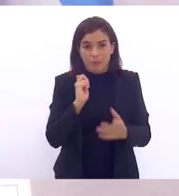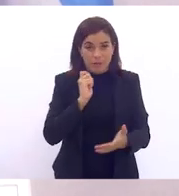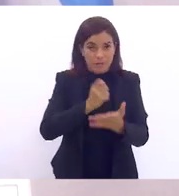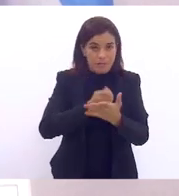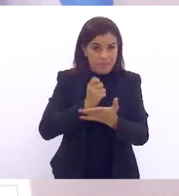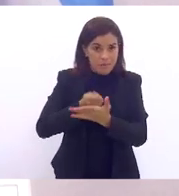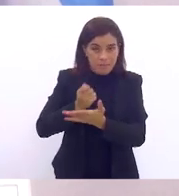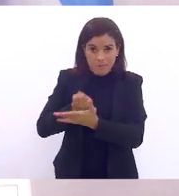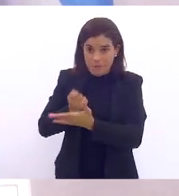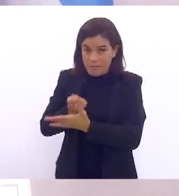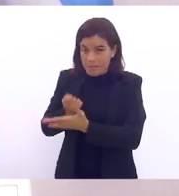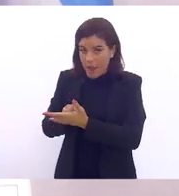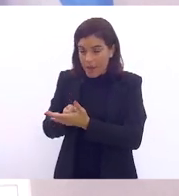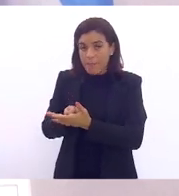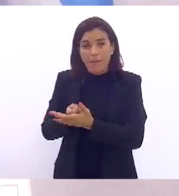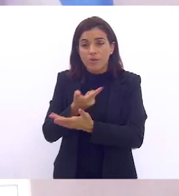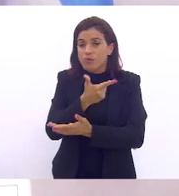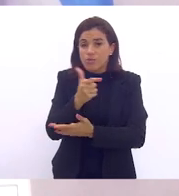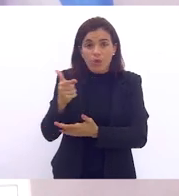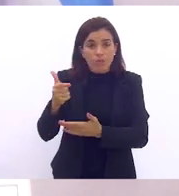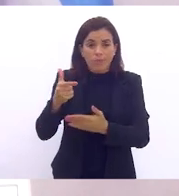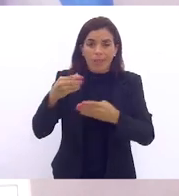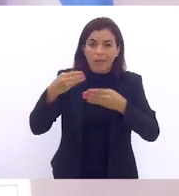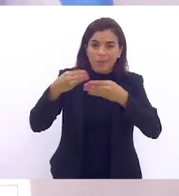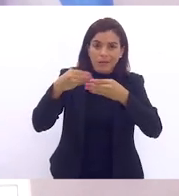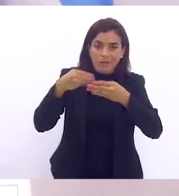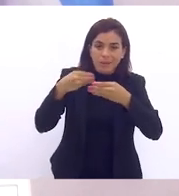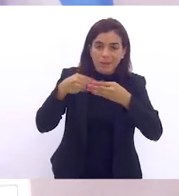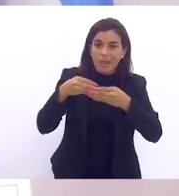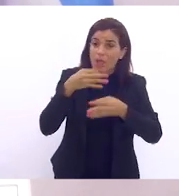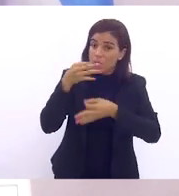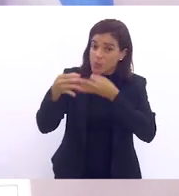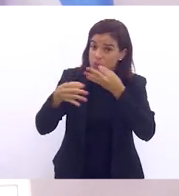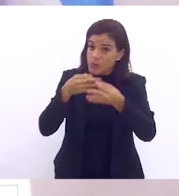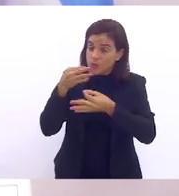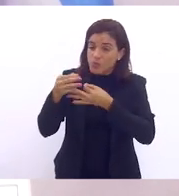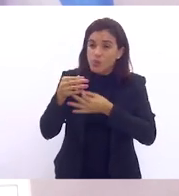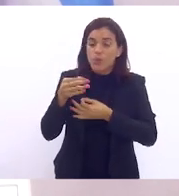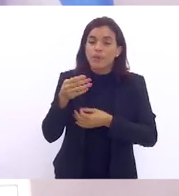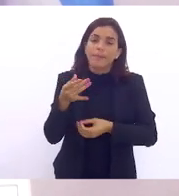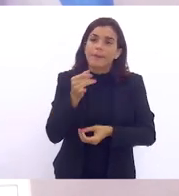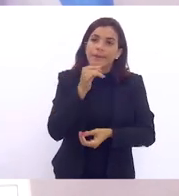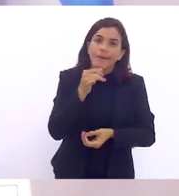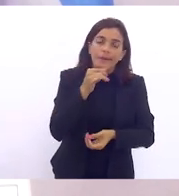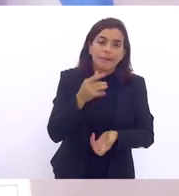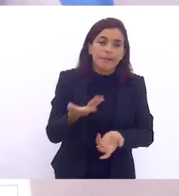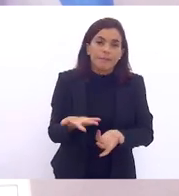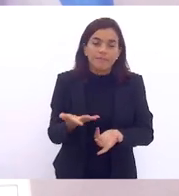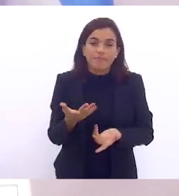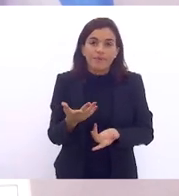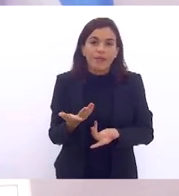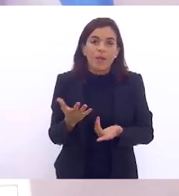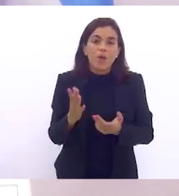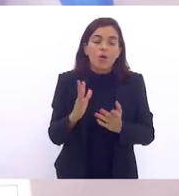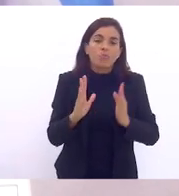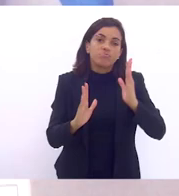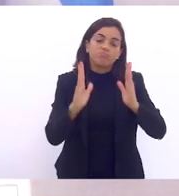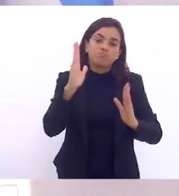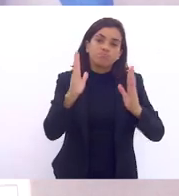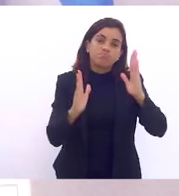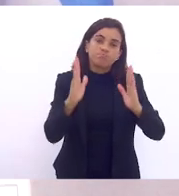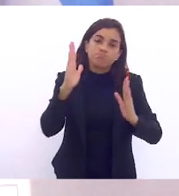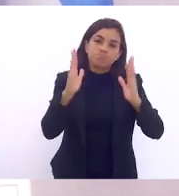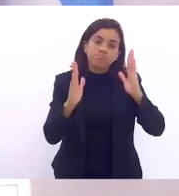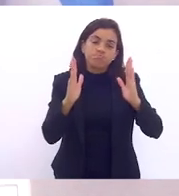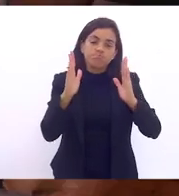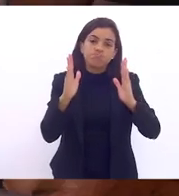dos usuários que não tem o Tag eu sugeria que fizesse de forma como se eles tivessem um período também de